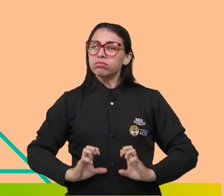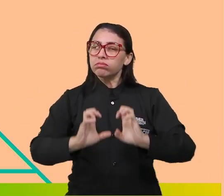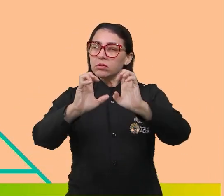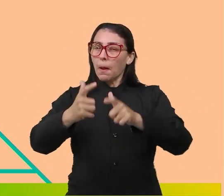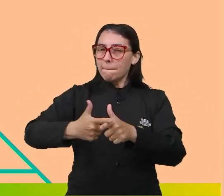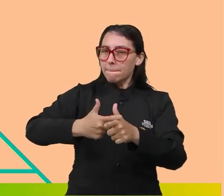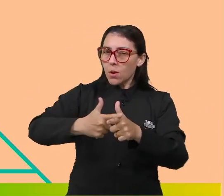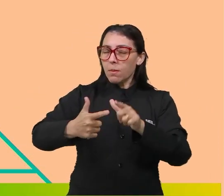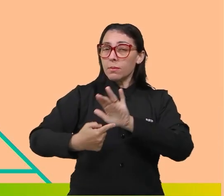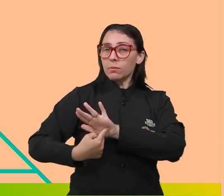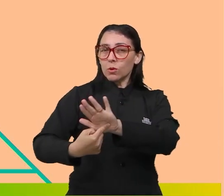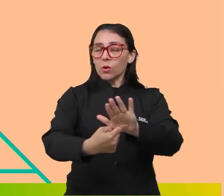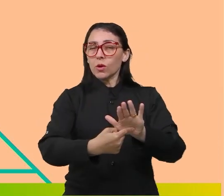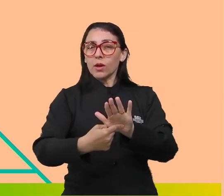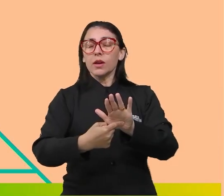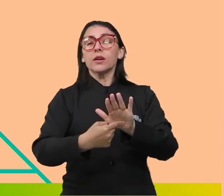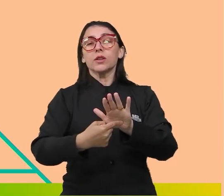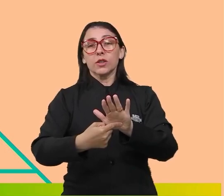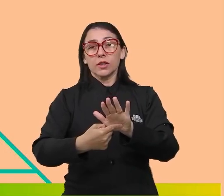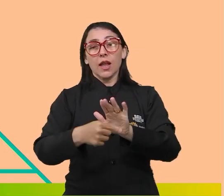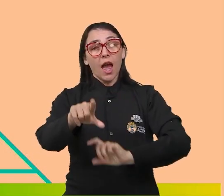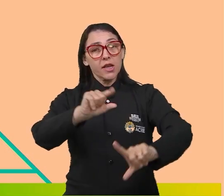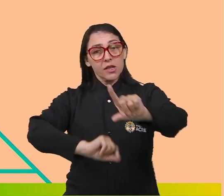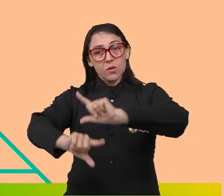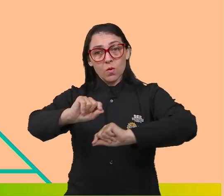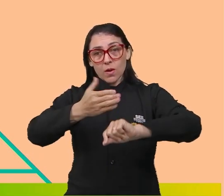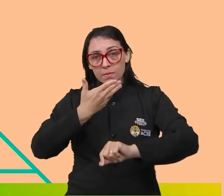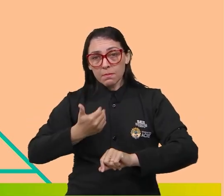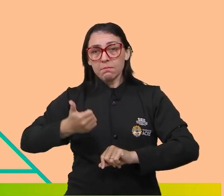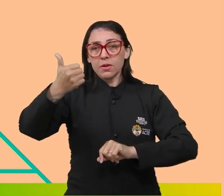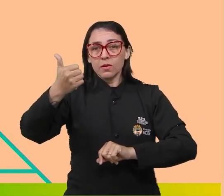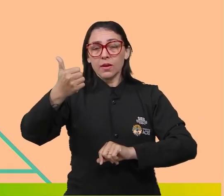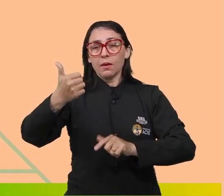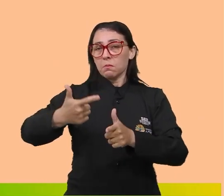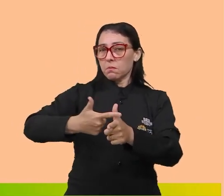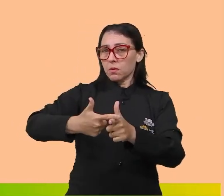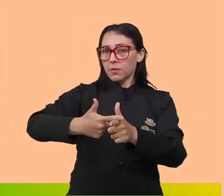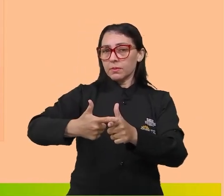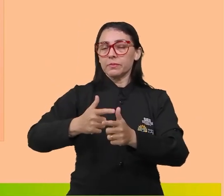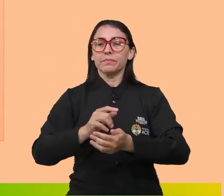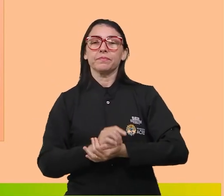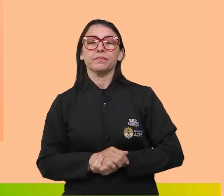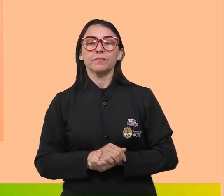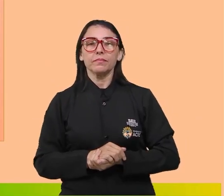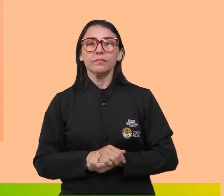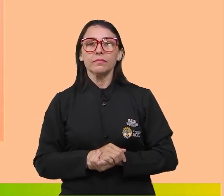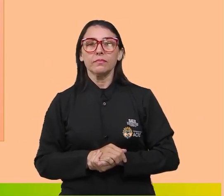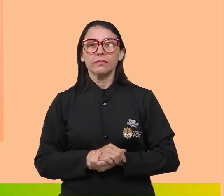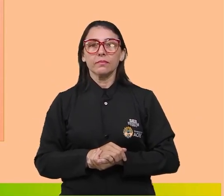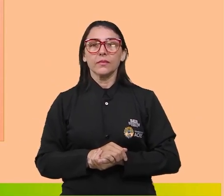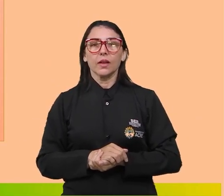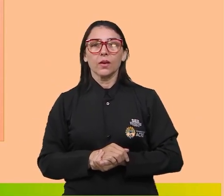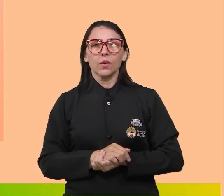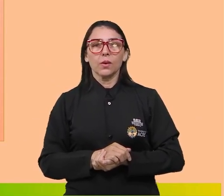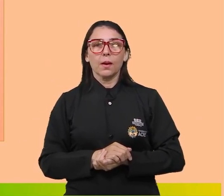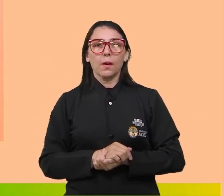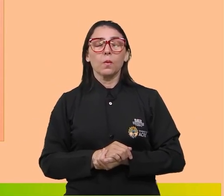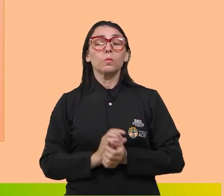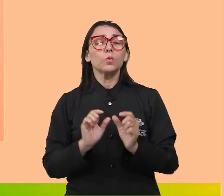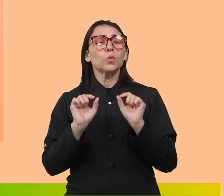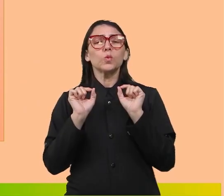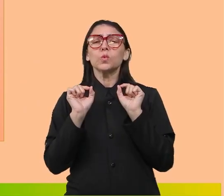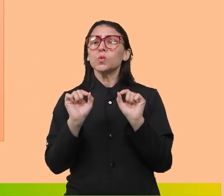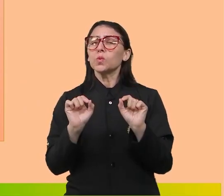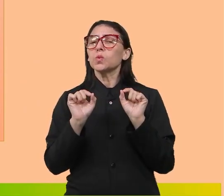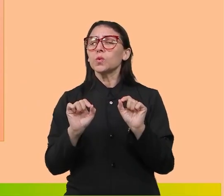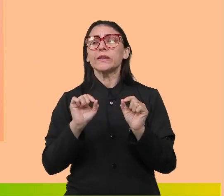e apresentar alternativas. Então, basicamente, o